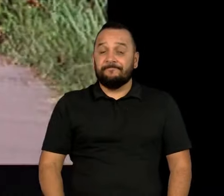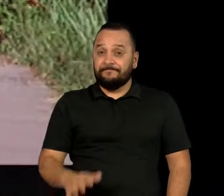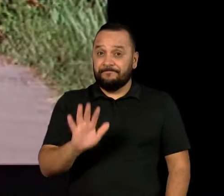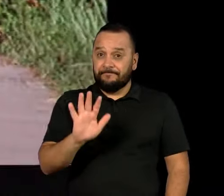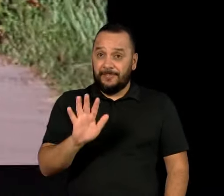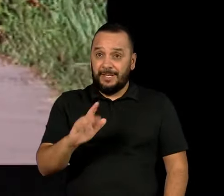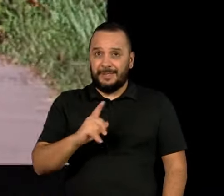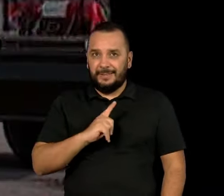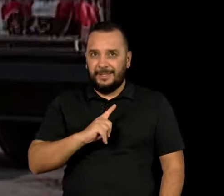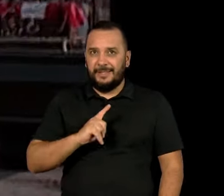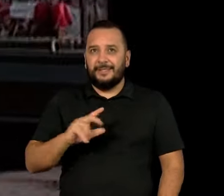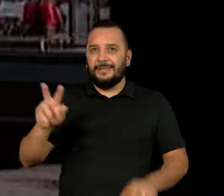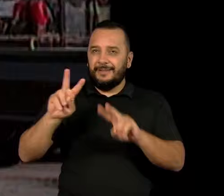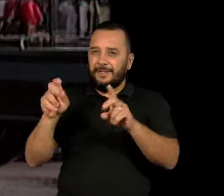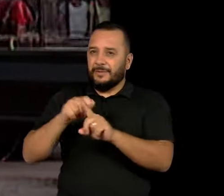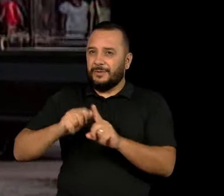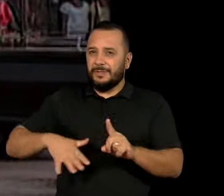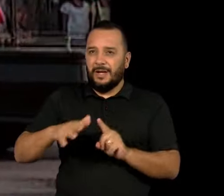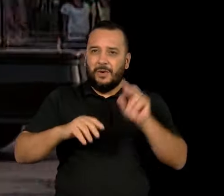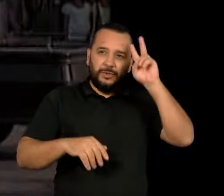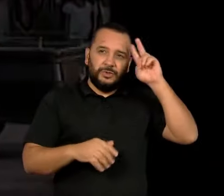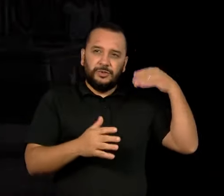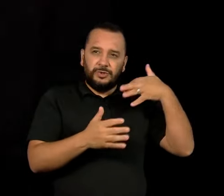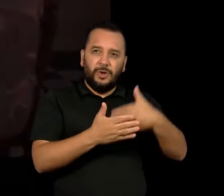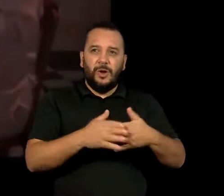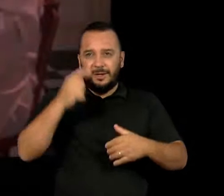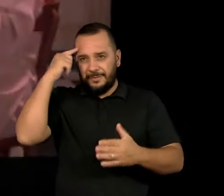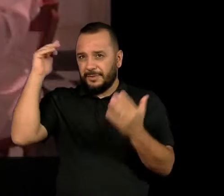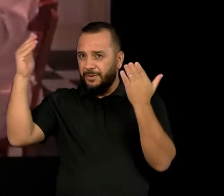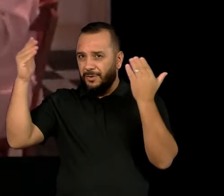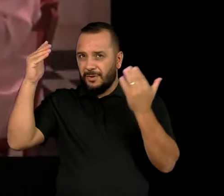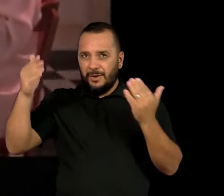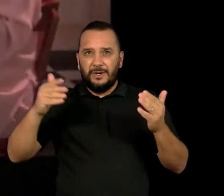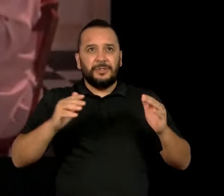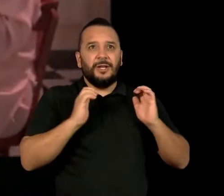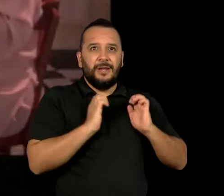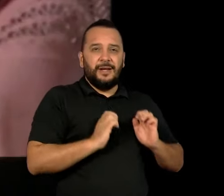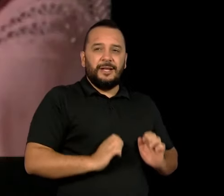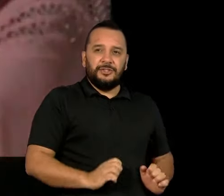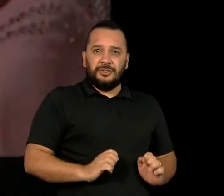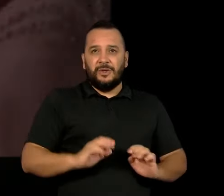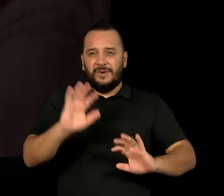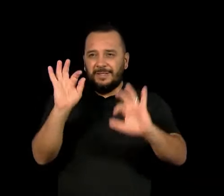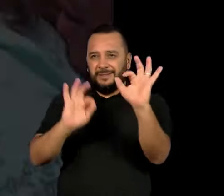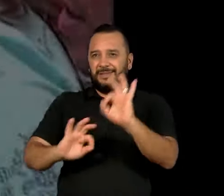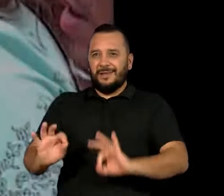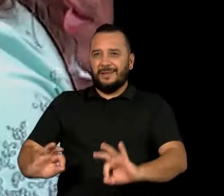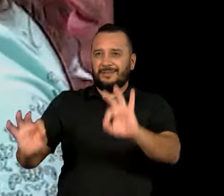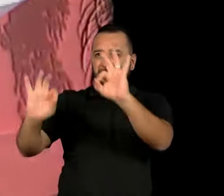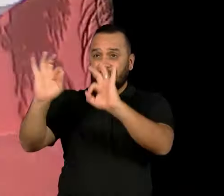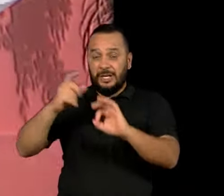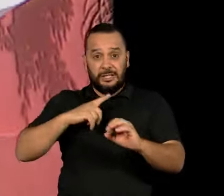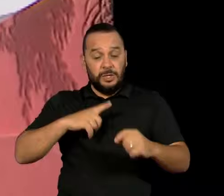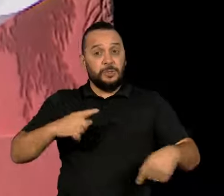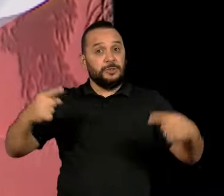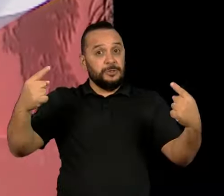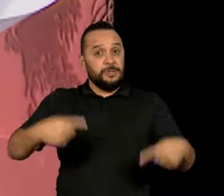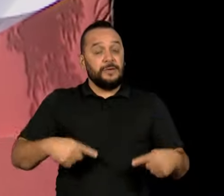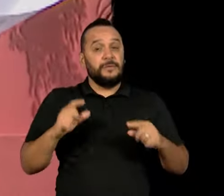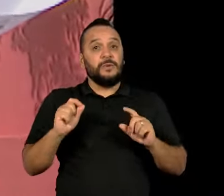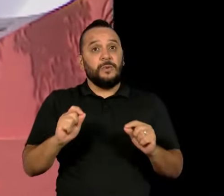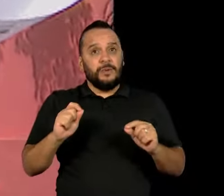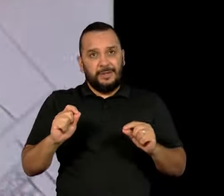Baseados em questões sociais, históricas, psicológicas, éticas ou estéticas, o desafio é